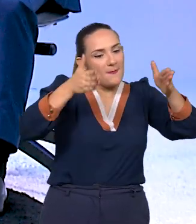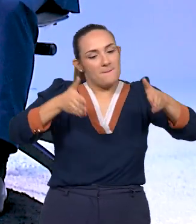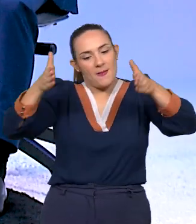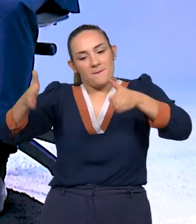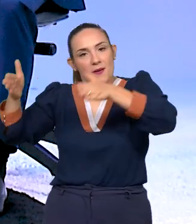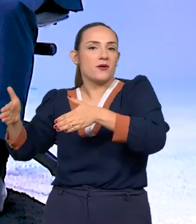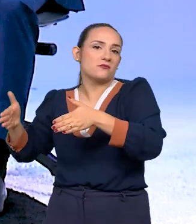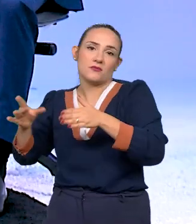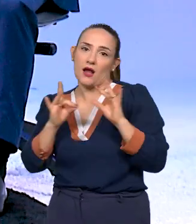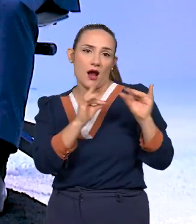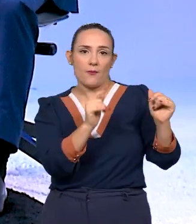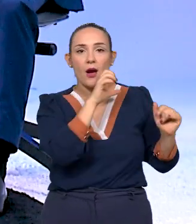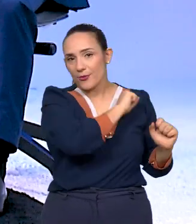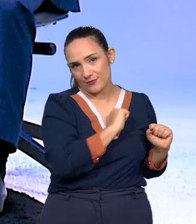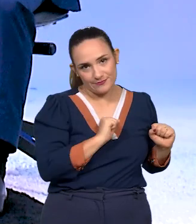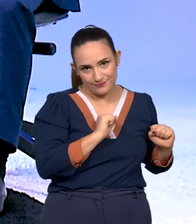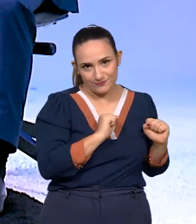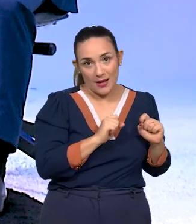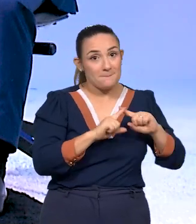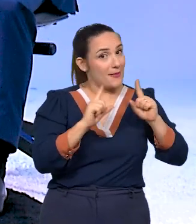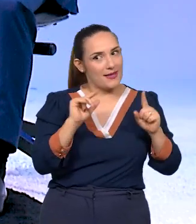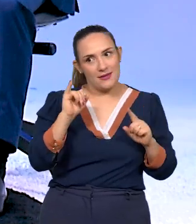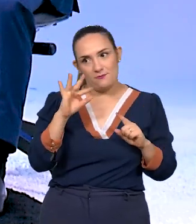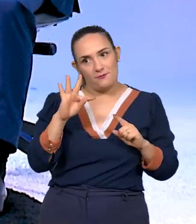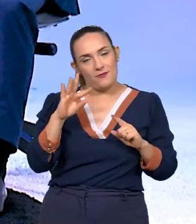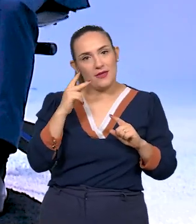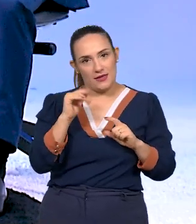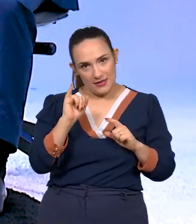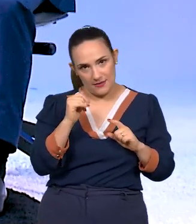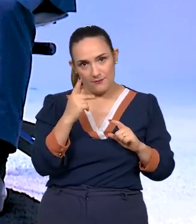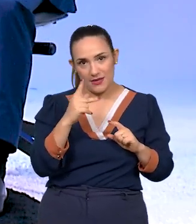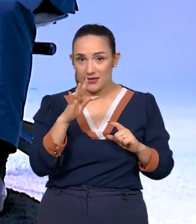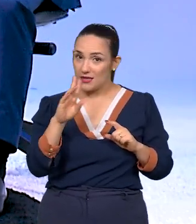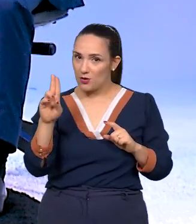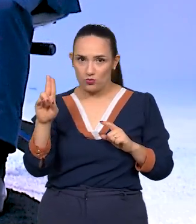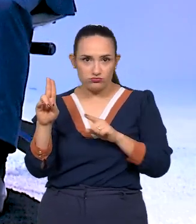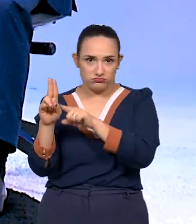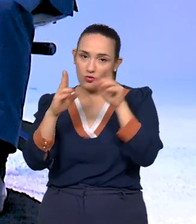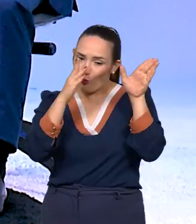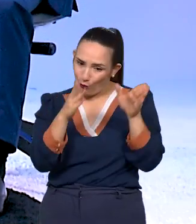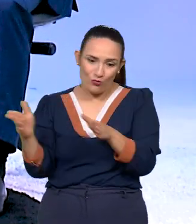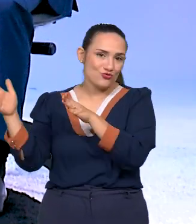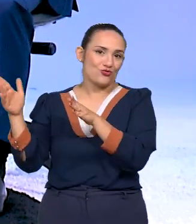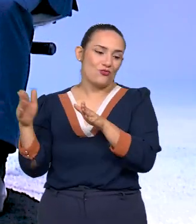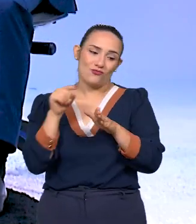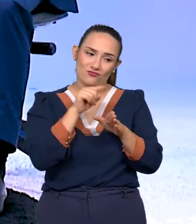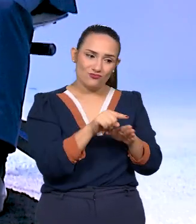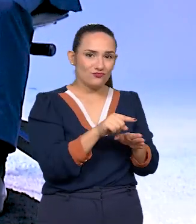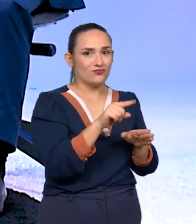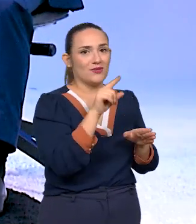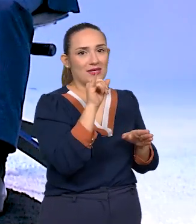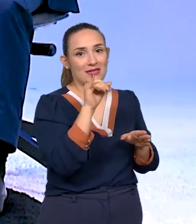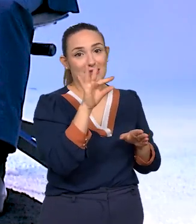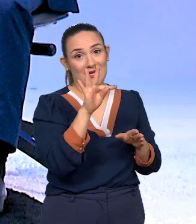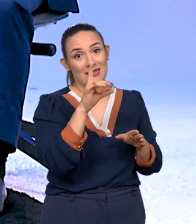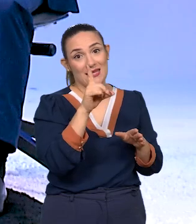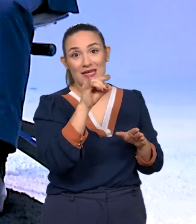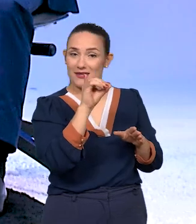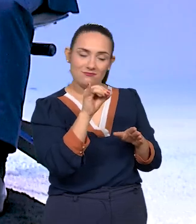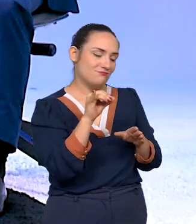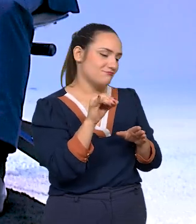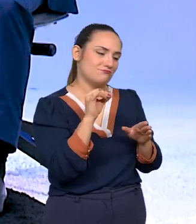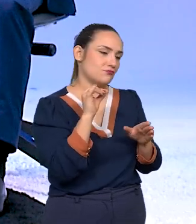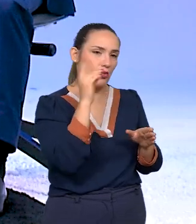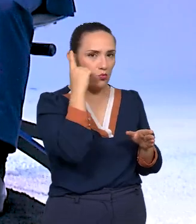que se extingue naquela transação, naquele fato. O fato gerador, ele não é continuado. Ele se esgota, o